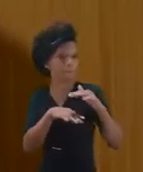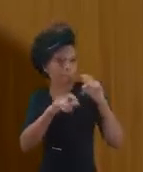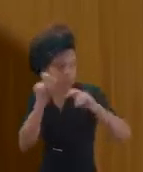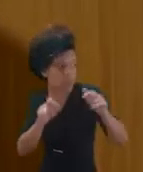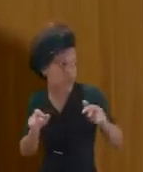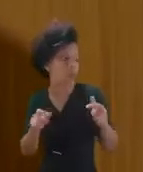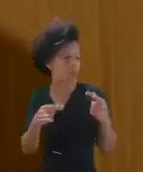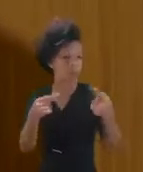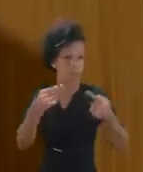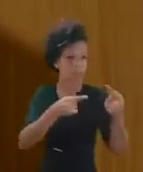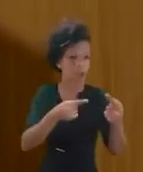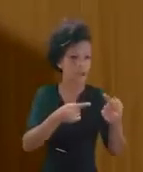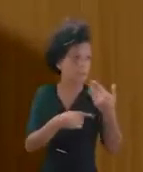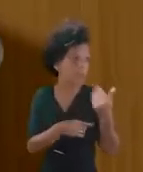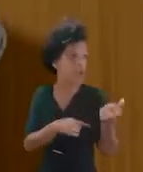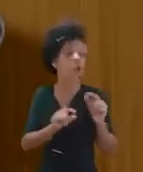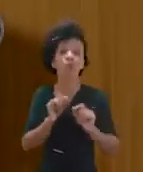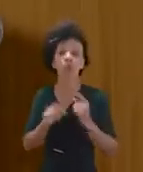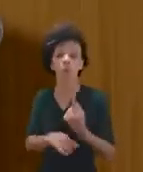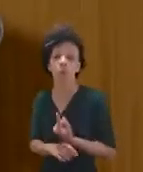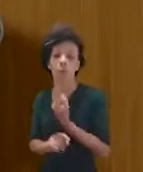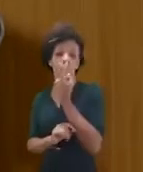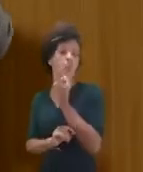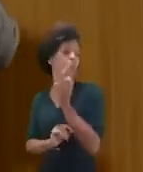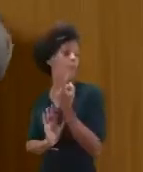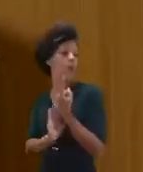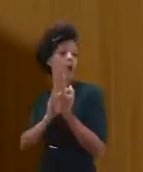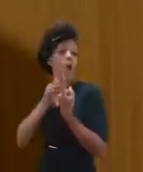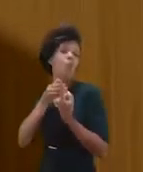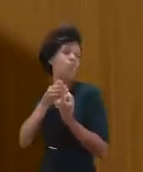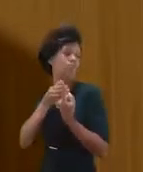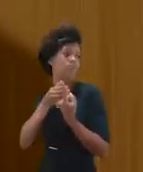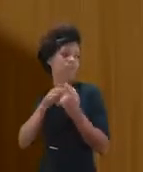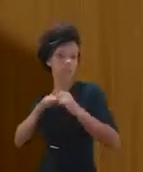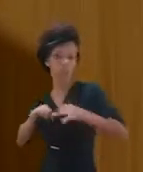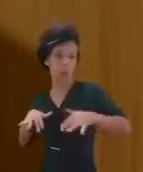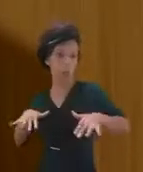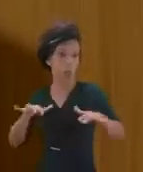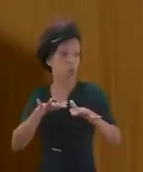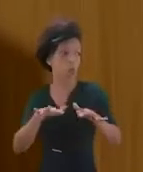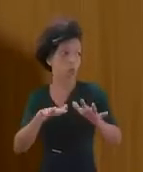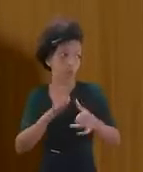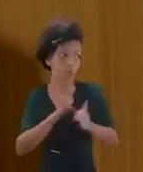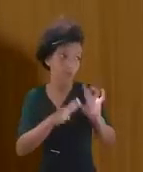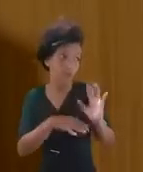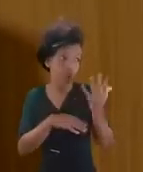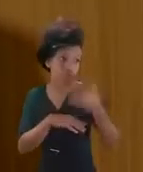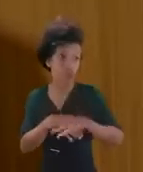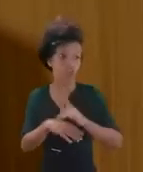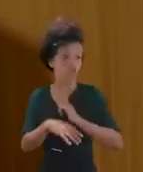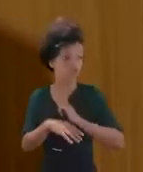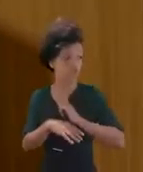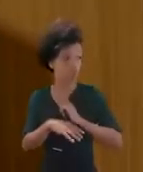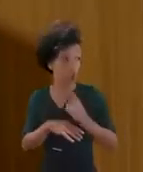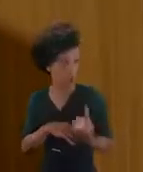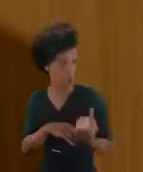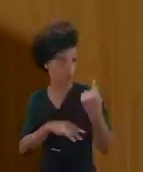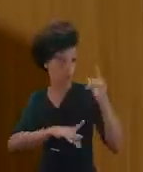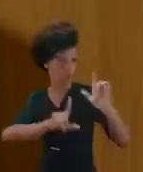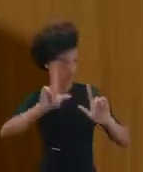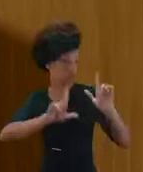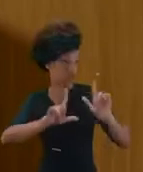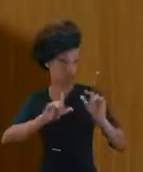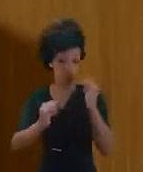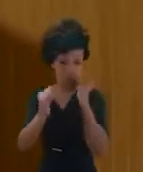do que você correr o perigo de ouvir uma única voz e essa voz contaminar toda aquelas outras que era o que acontecia você tinha um canal de